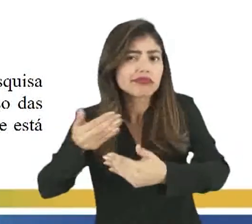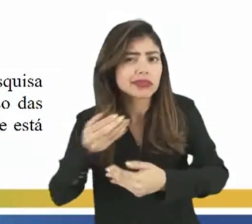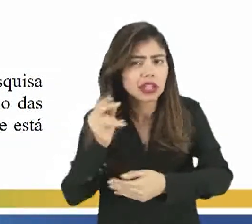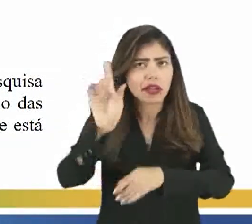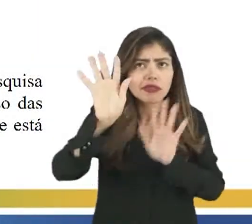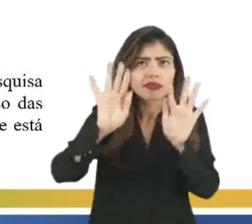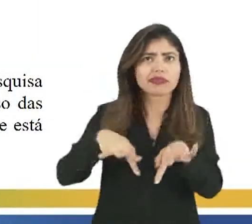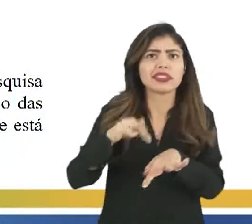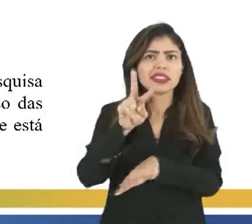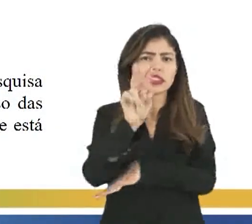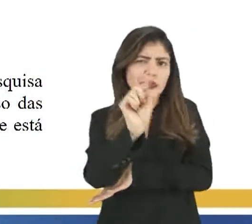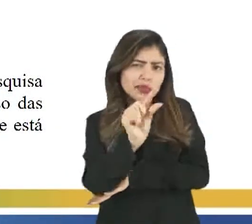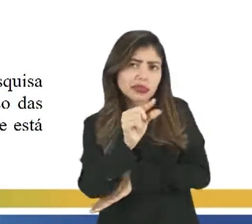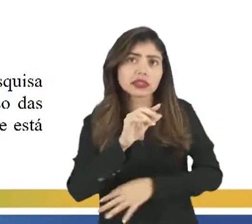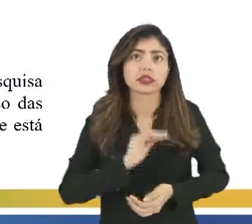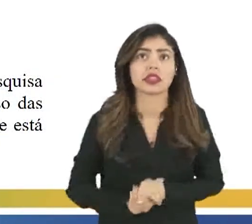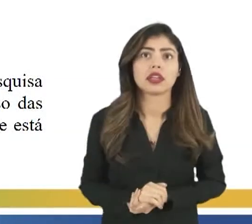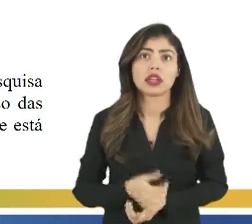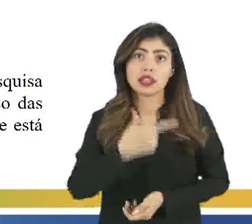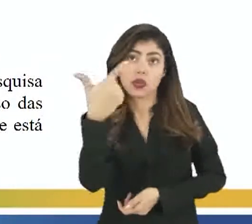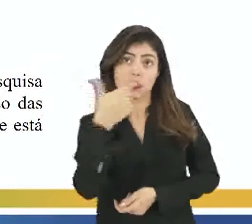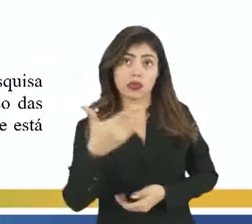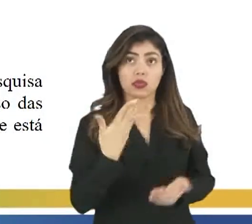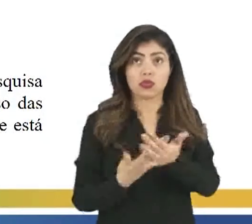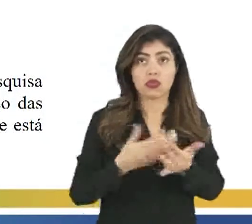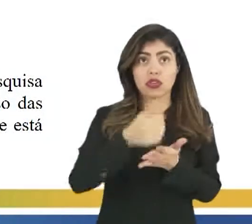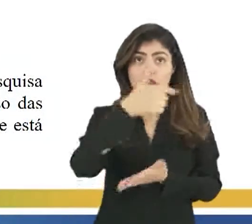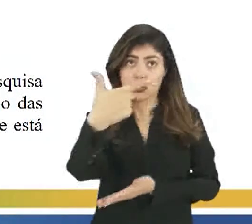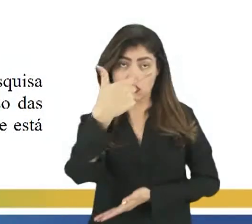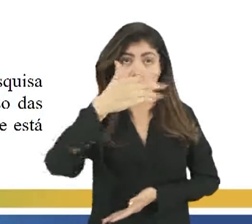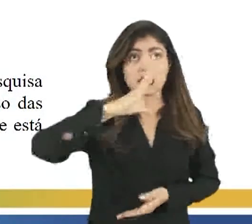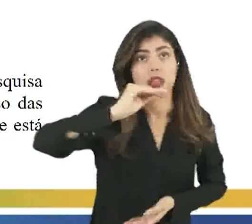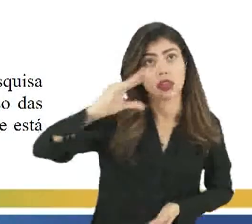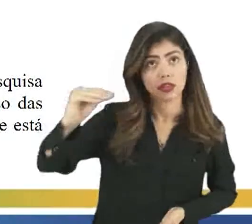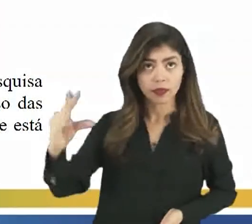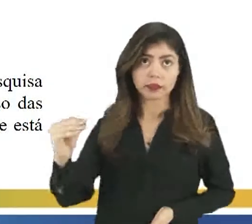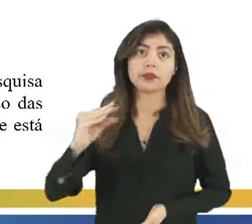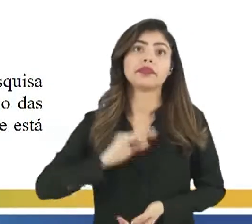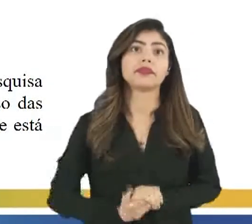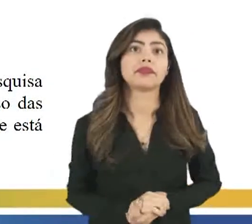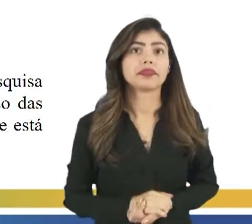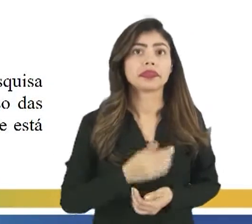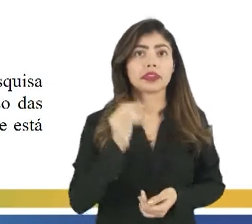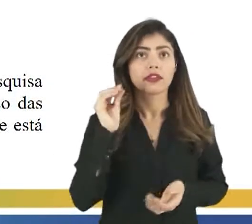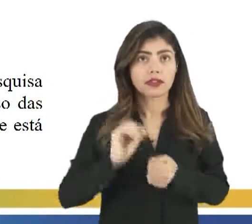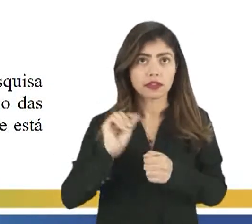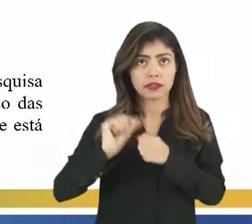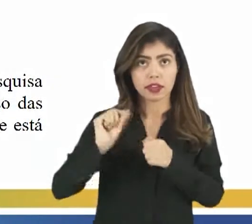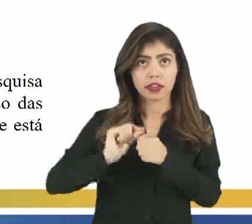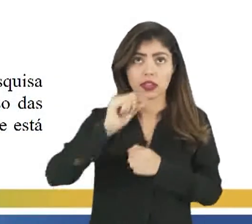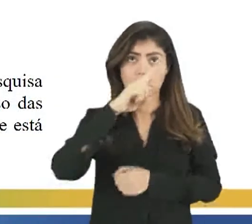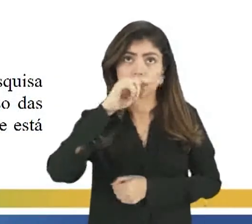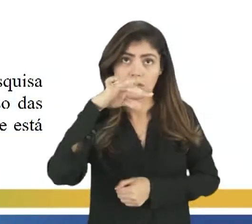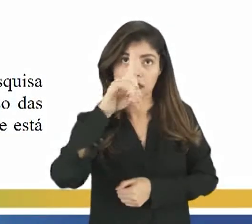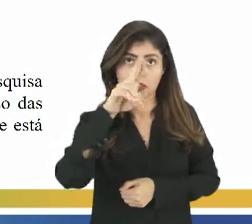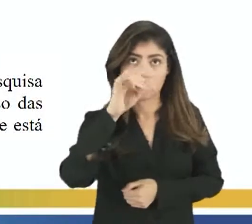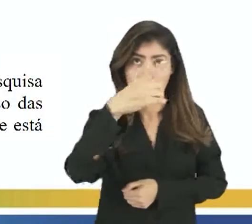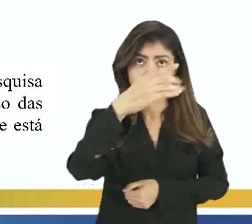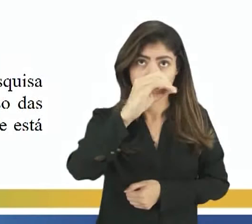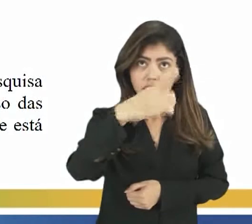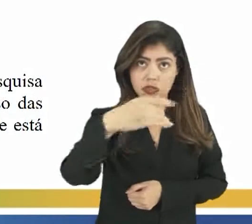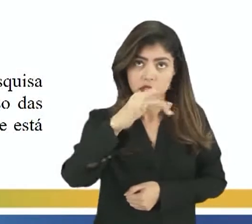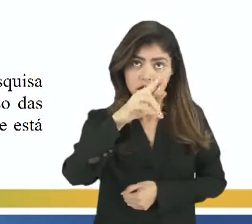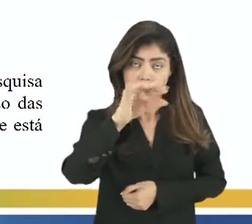limitados e provavelmente ínfimos, segundo um estudo com 12 mil adolescentes realizado pela Universidade